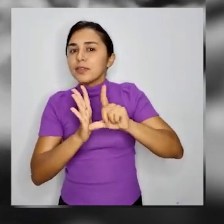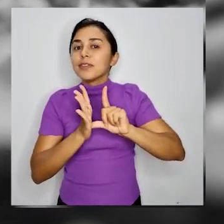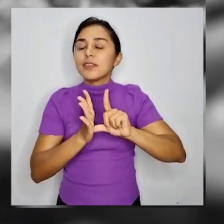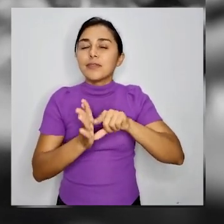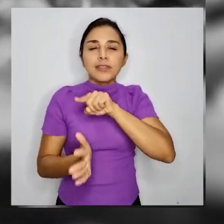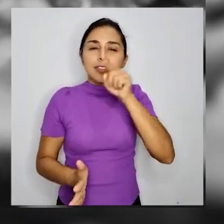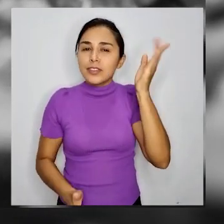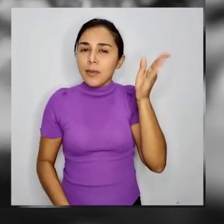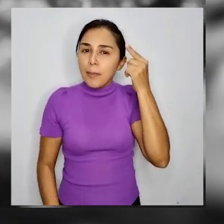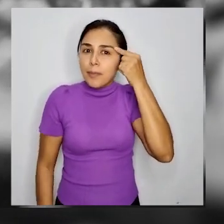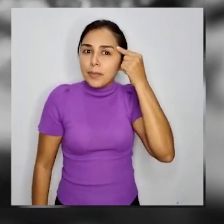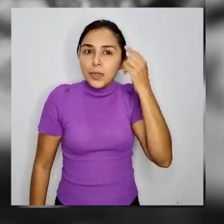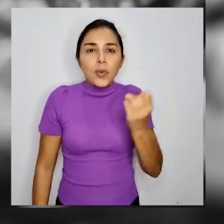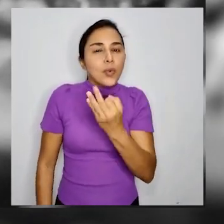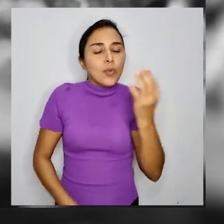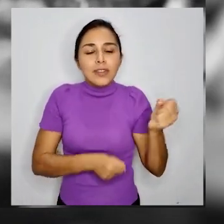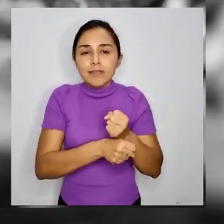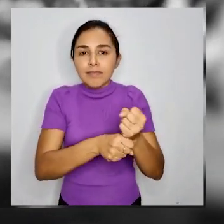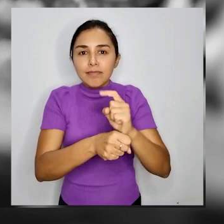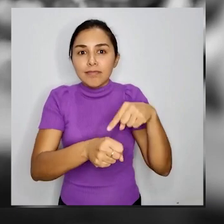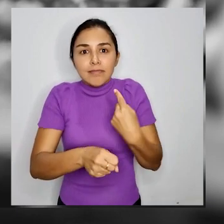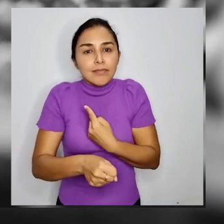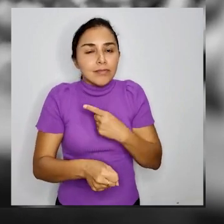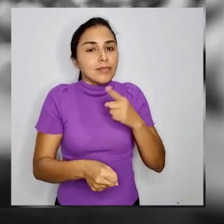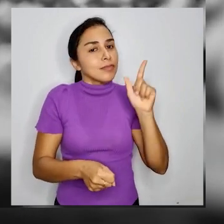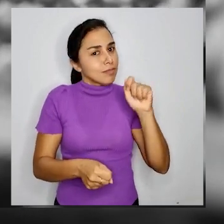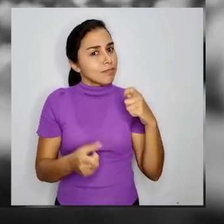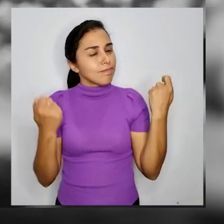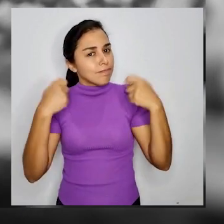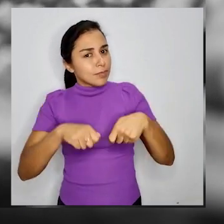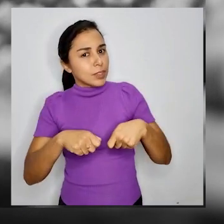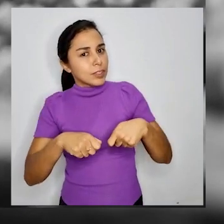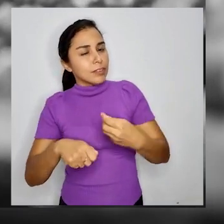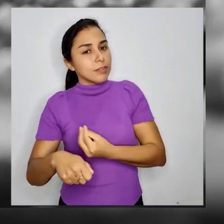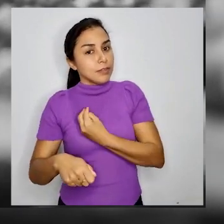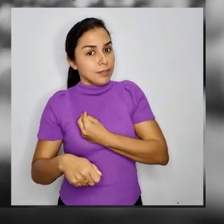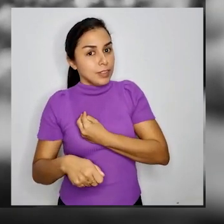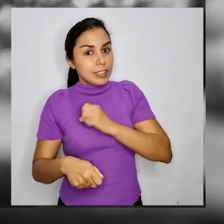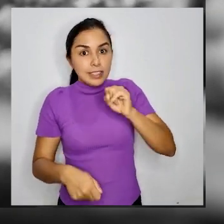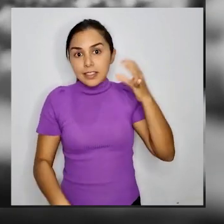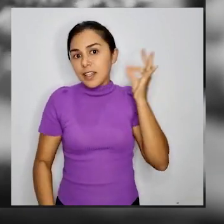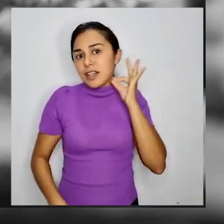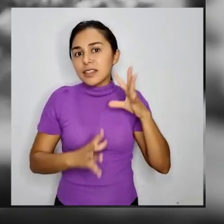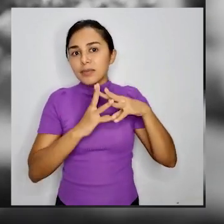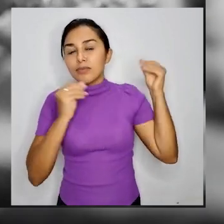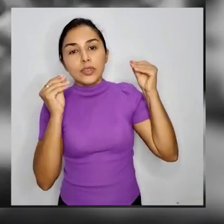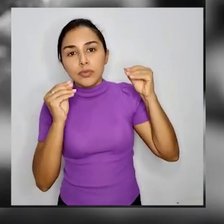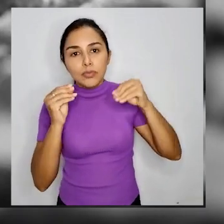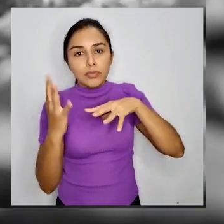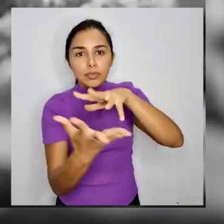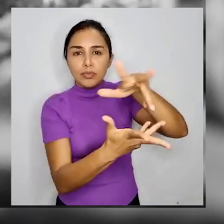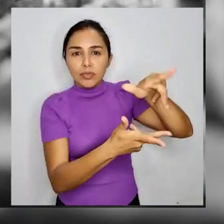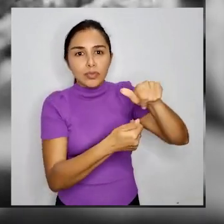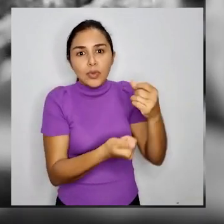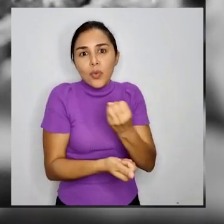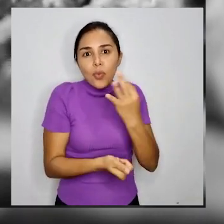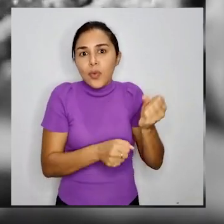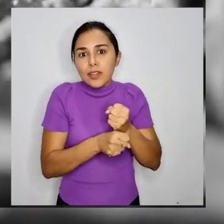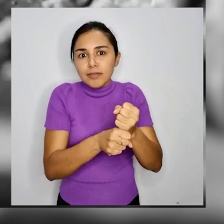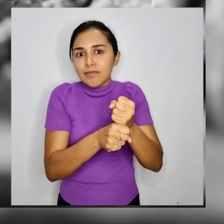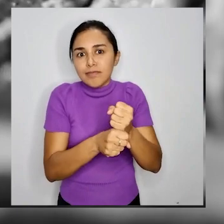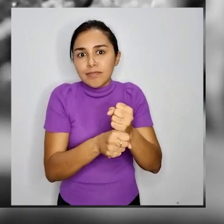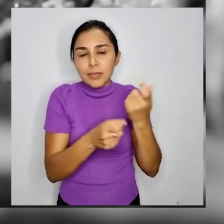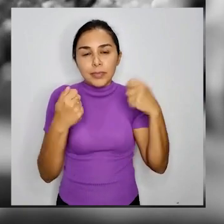você já pensou em quanto tempo poderíamos ficar sem as abelhas no mundo? A resposta correta é a letra A. Se as abelhas